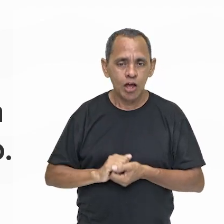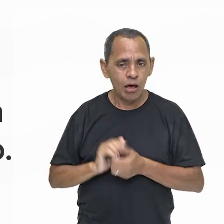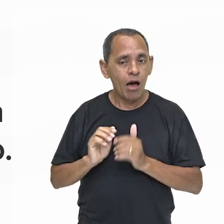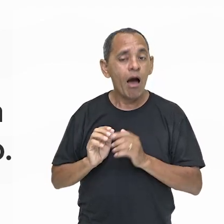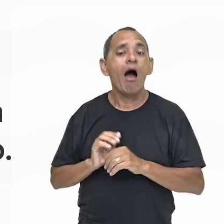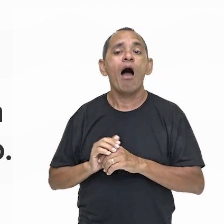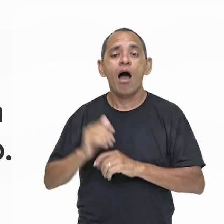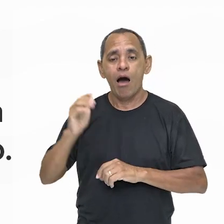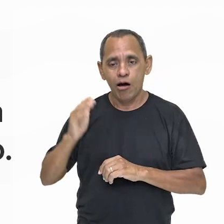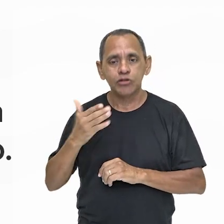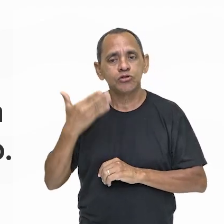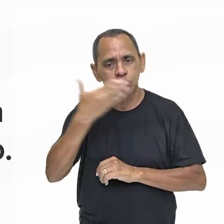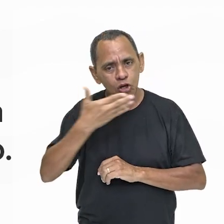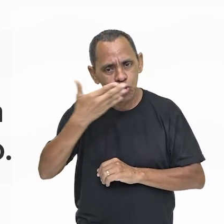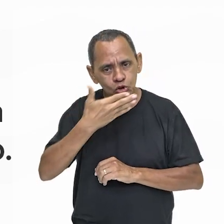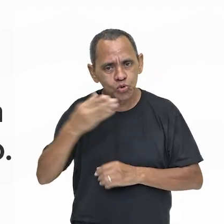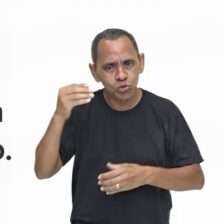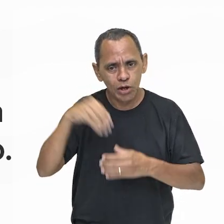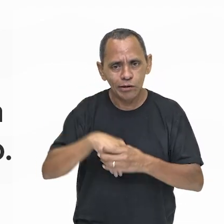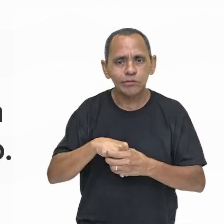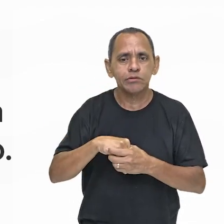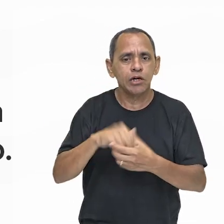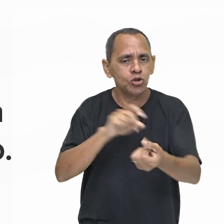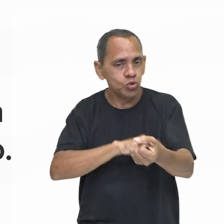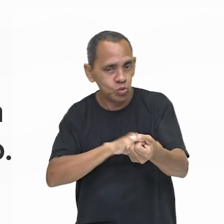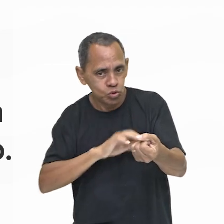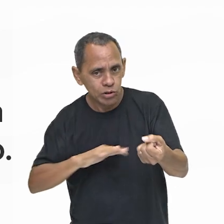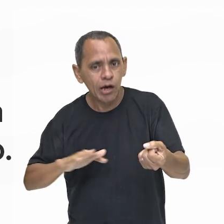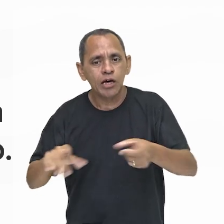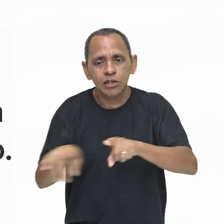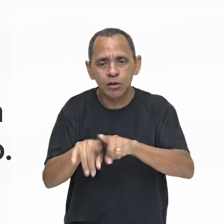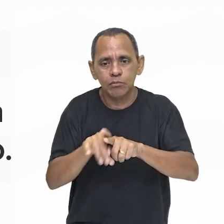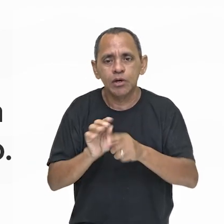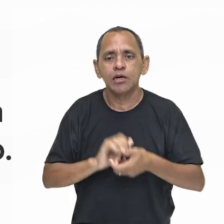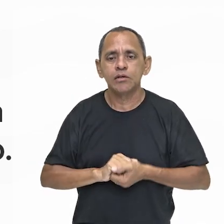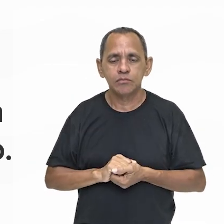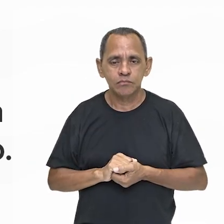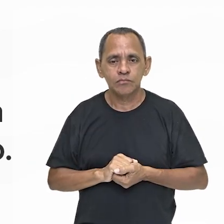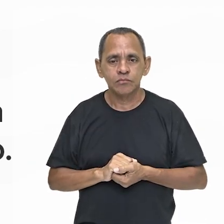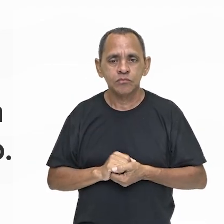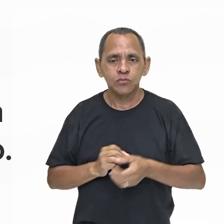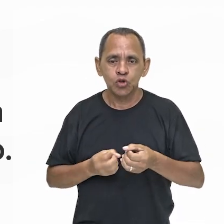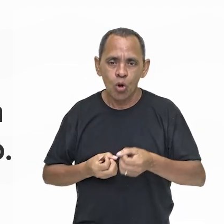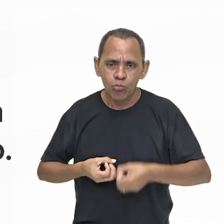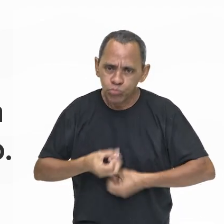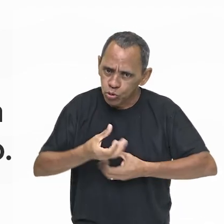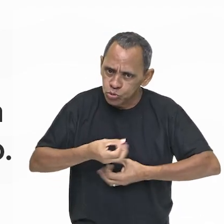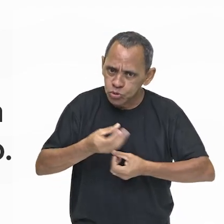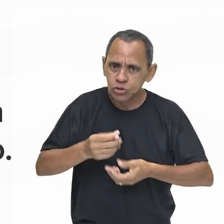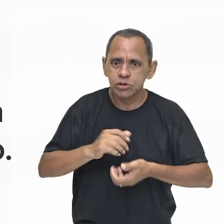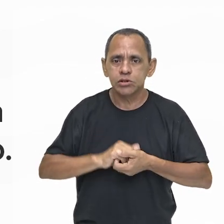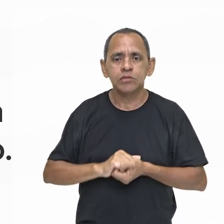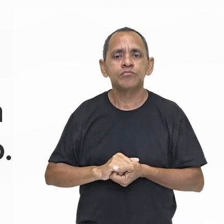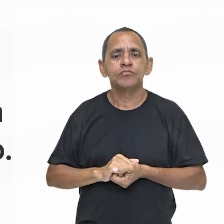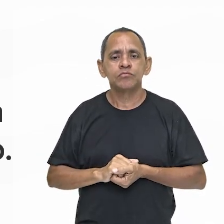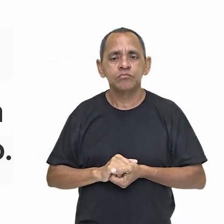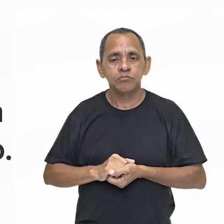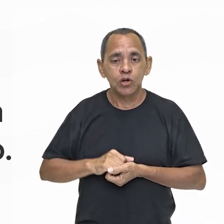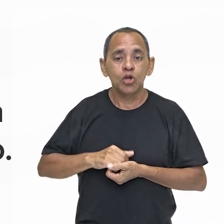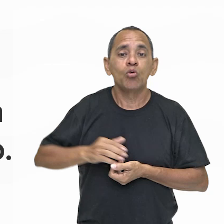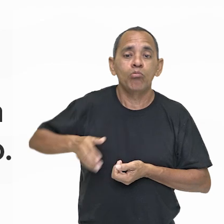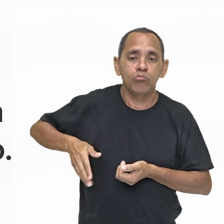forma permanente. A insulina é produzida pelo pâncreas, sendo responsável